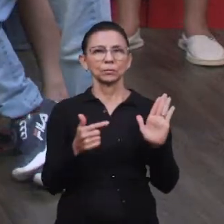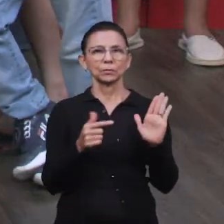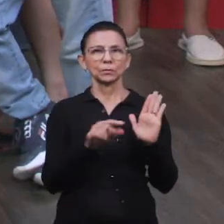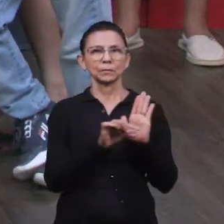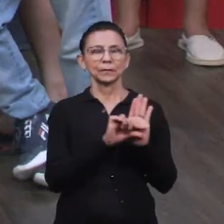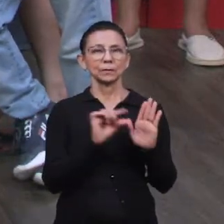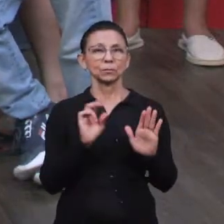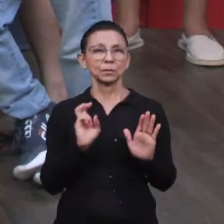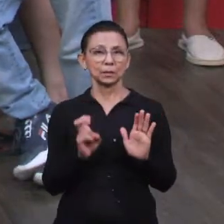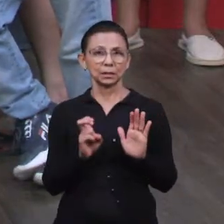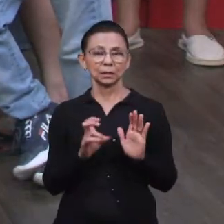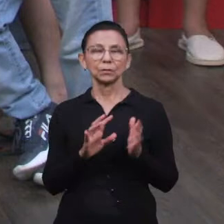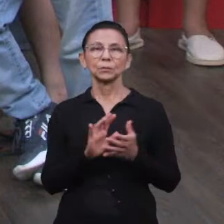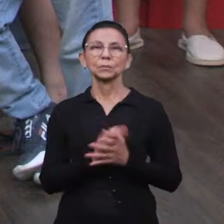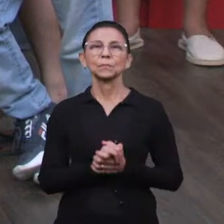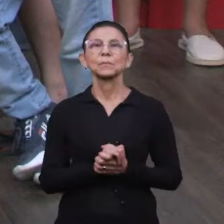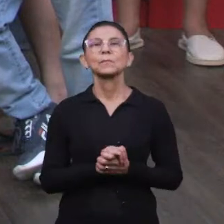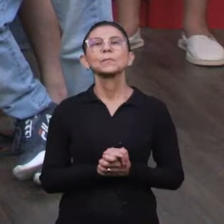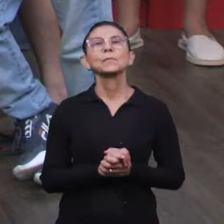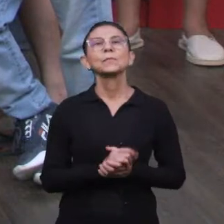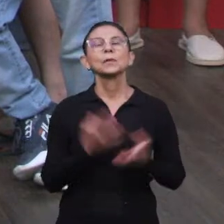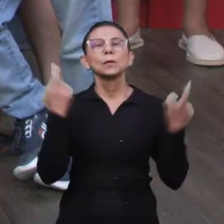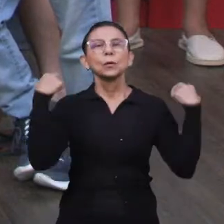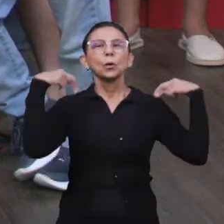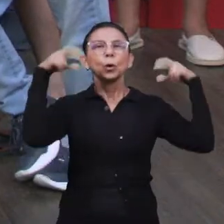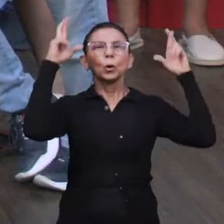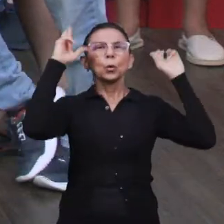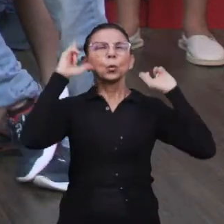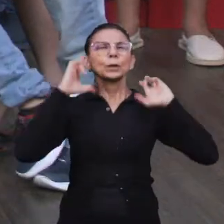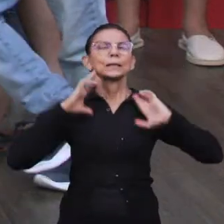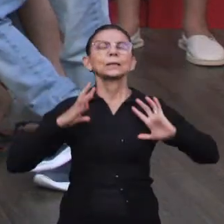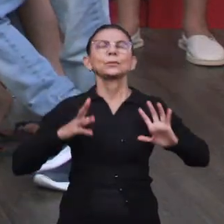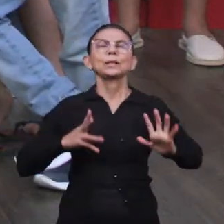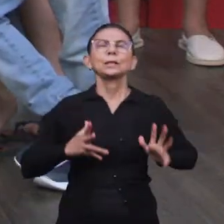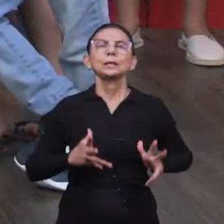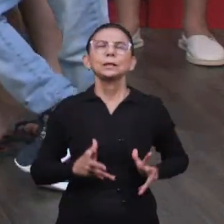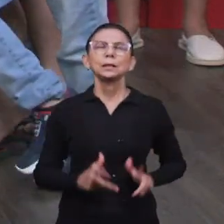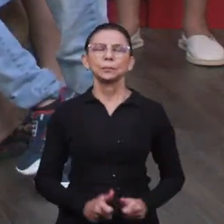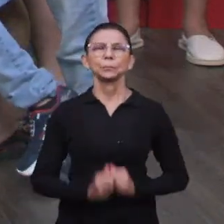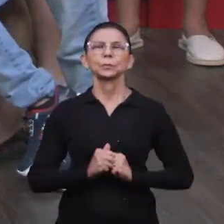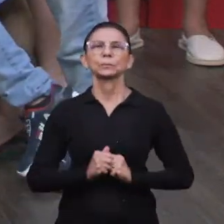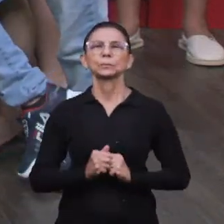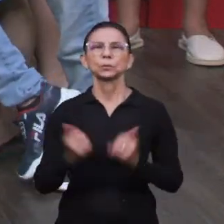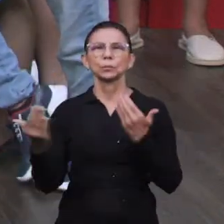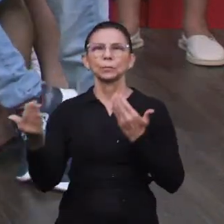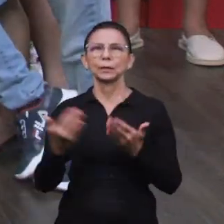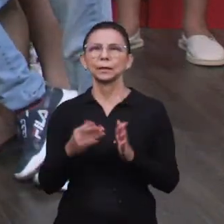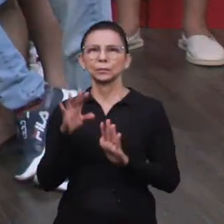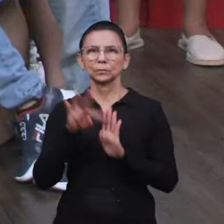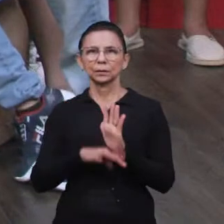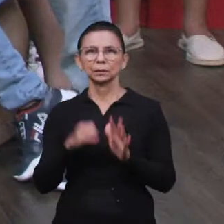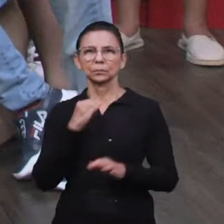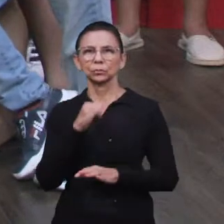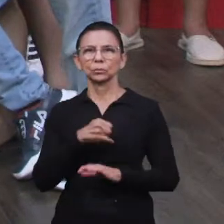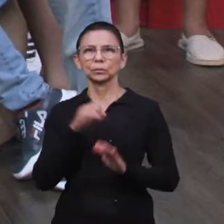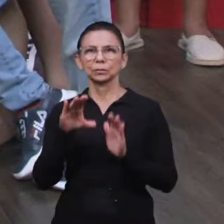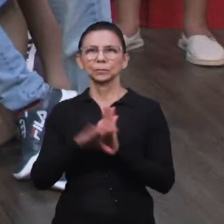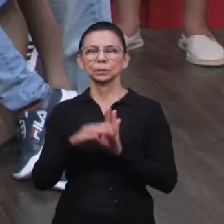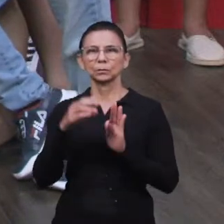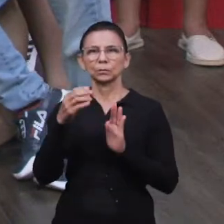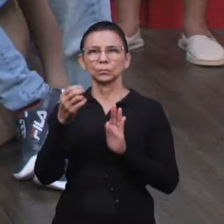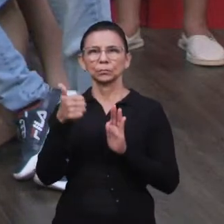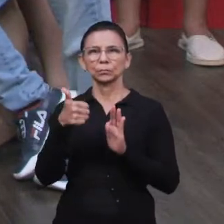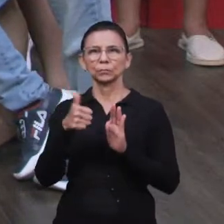verso 5, o cordeiro sem mancha, sem mácula, com o texto de João, capítulo 1,